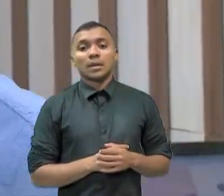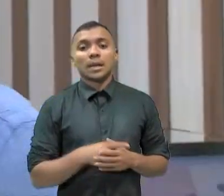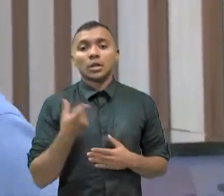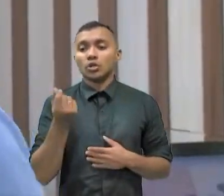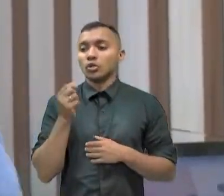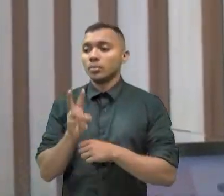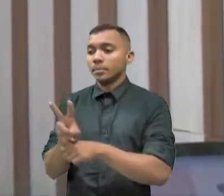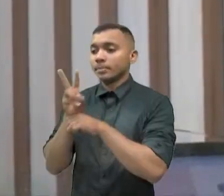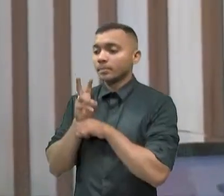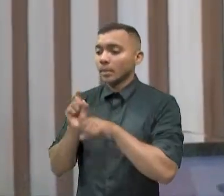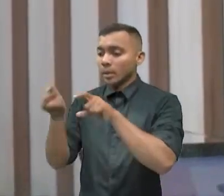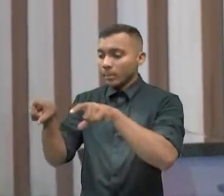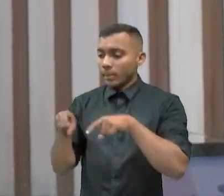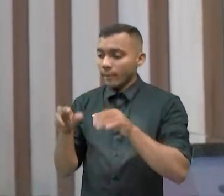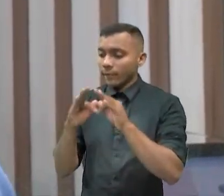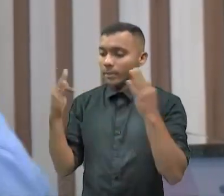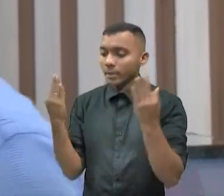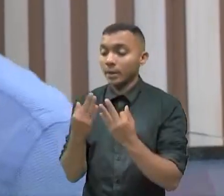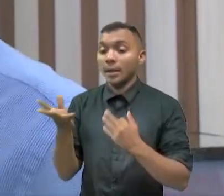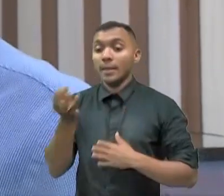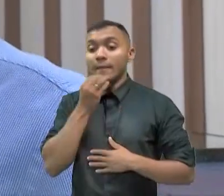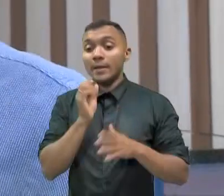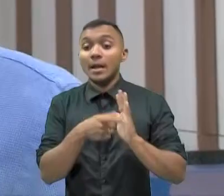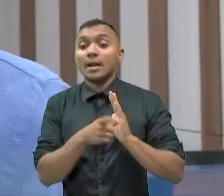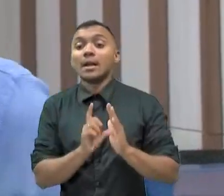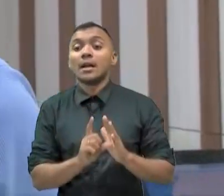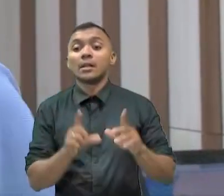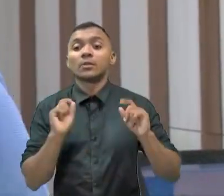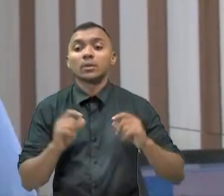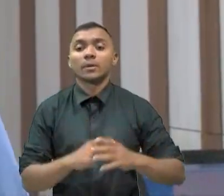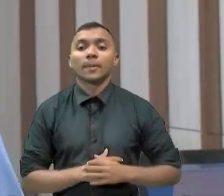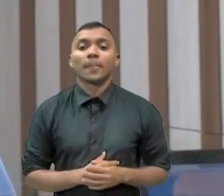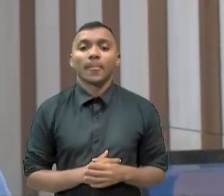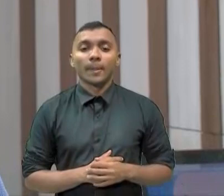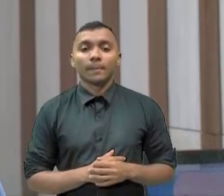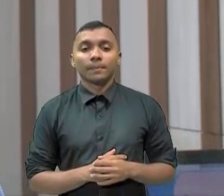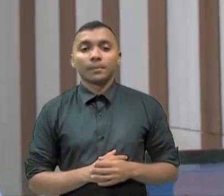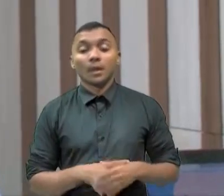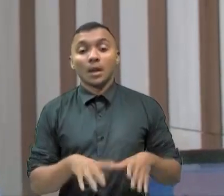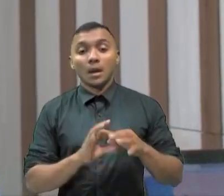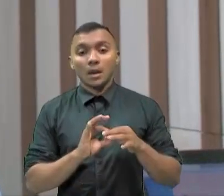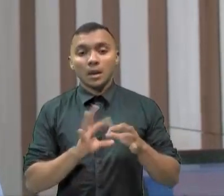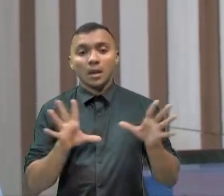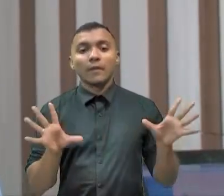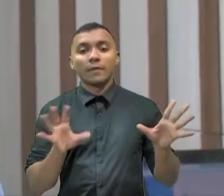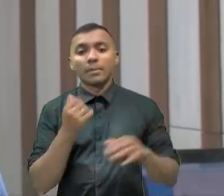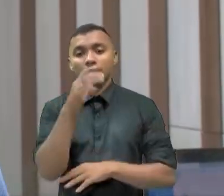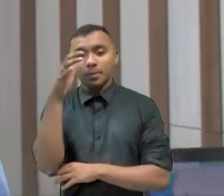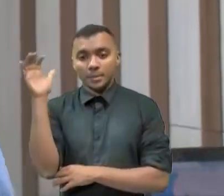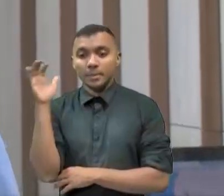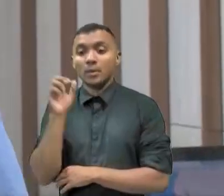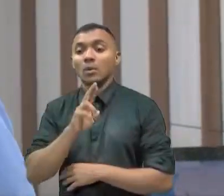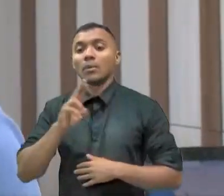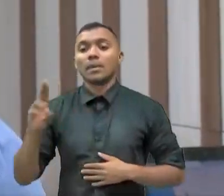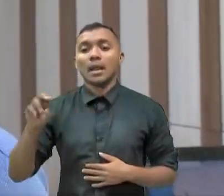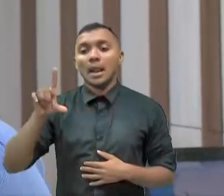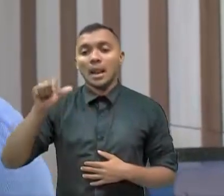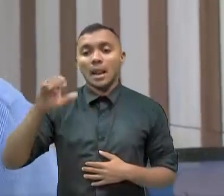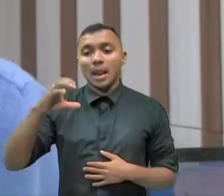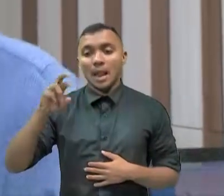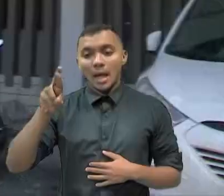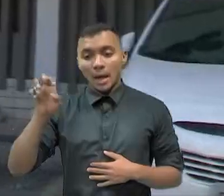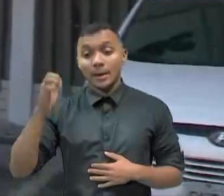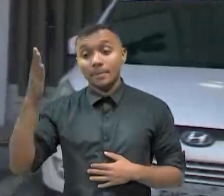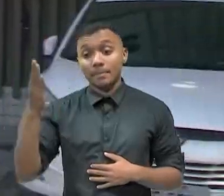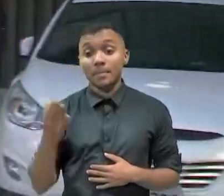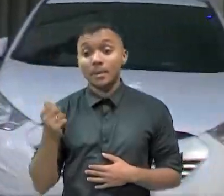agricultura familiar é necessário, entre outros documentos, a licença ambiental por adesão e compromisso, chamada de LAC. Segundo o presidente